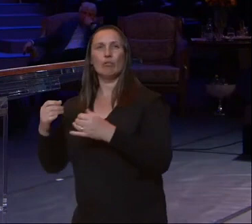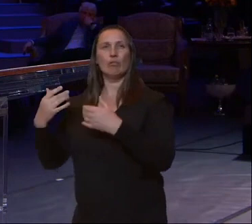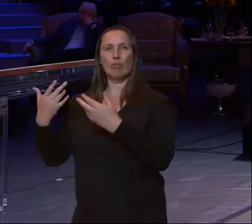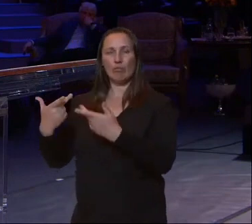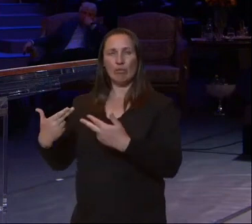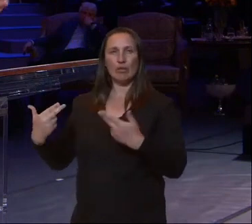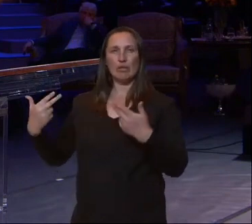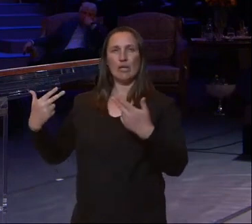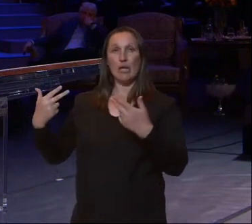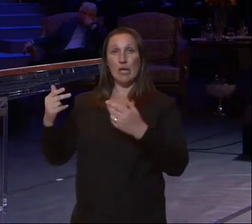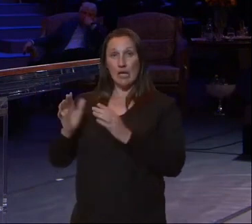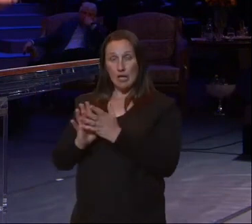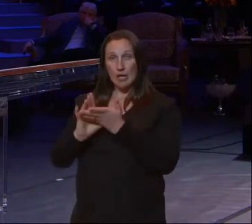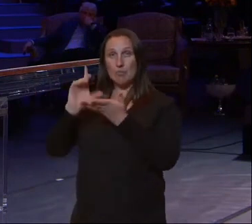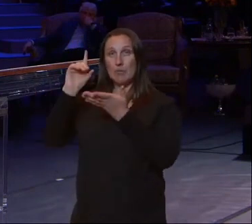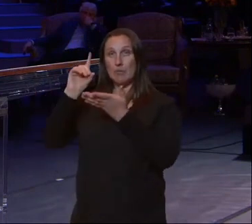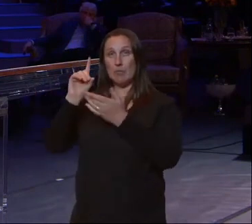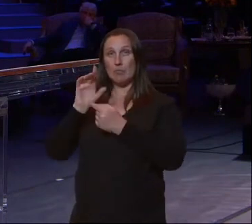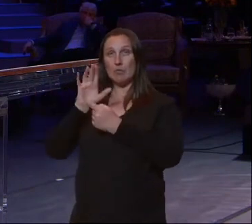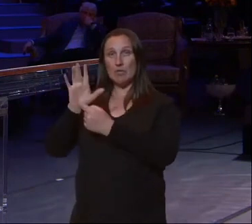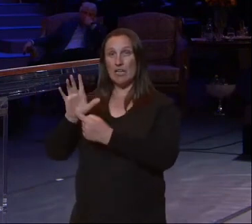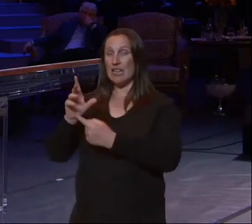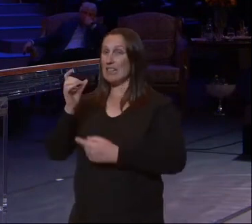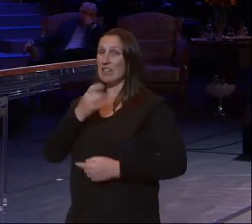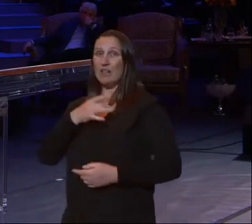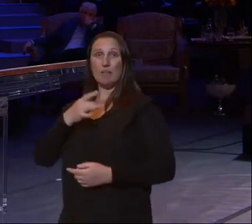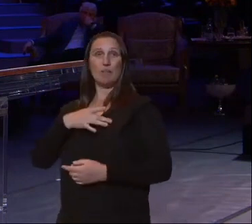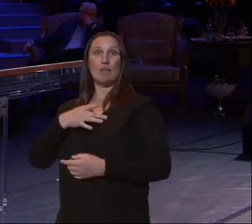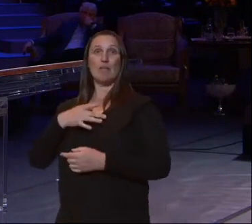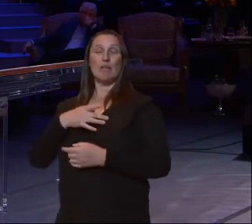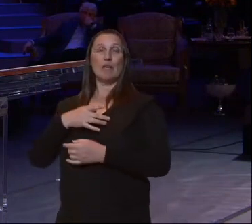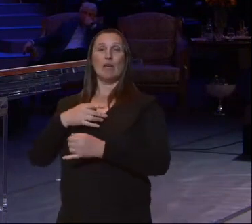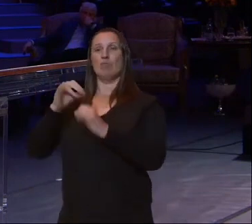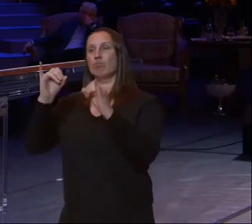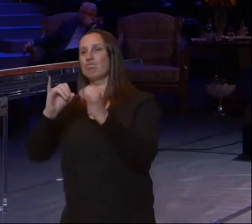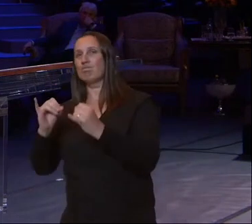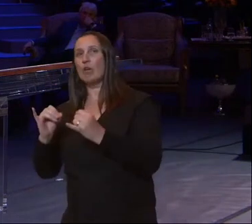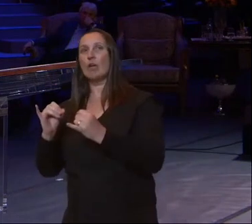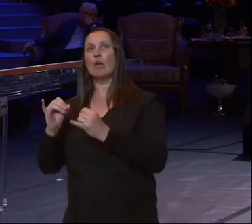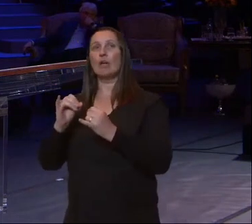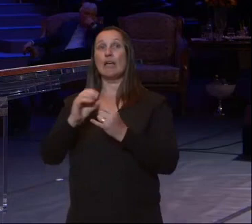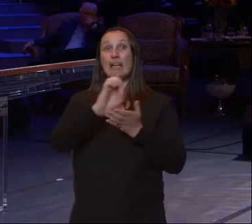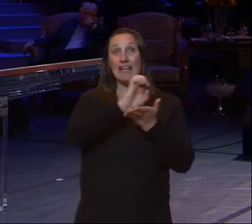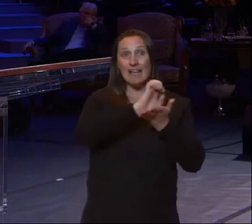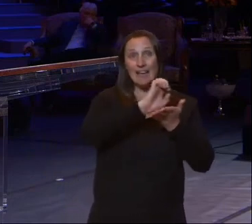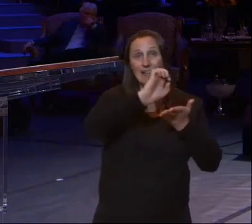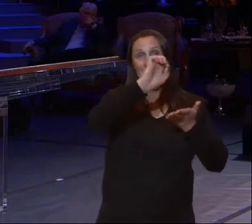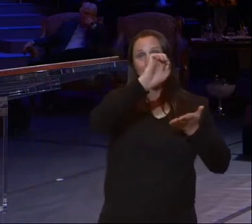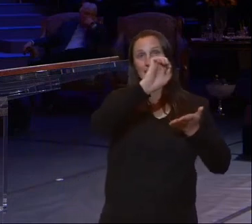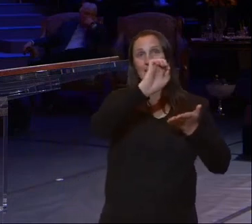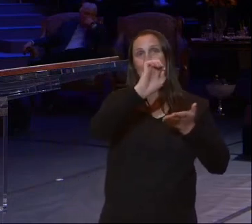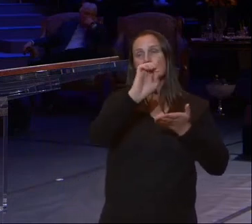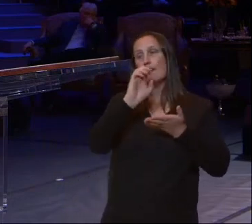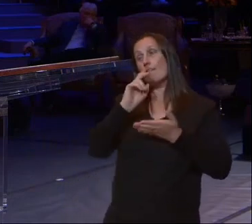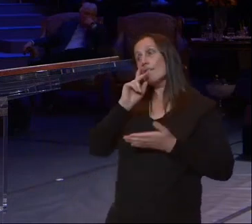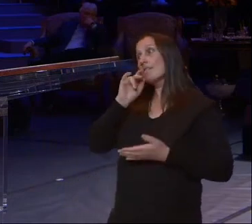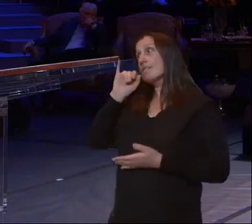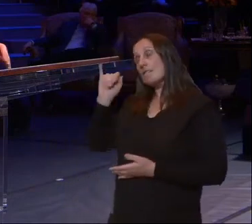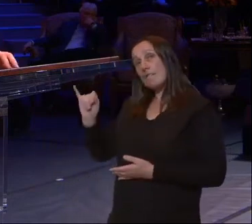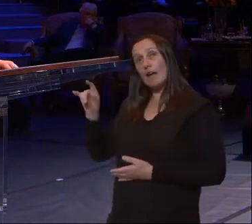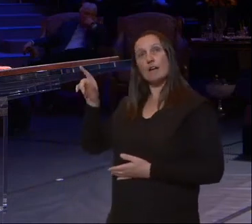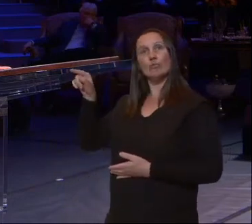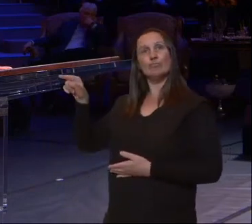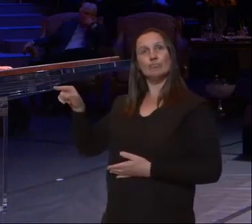mostrar que ela não temia o Deus de Israel, porque quando Elias, o homem de Deus, fala com ela e pede